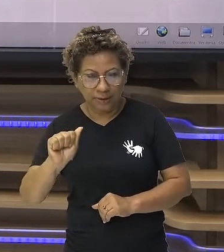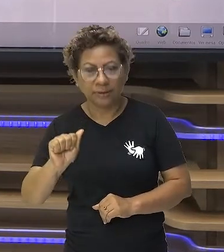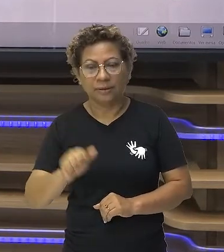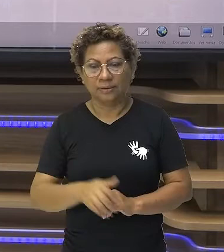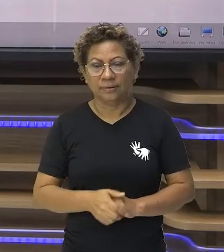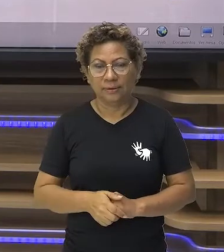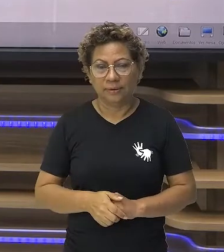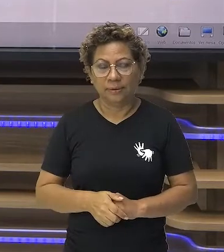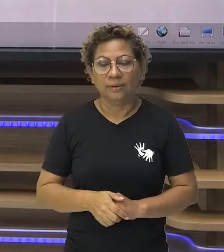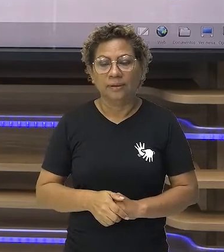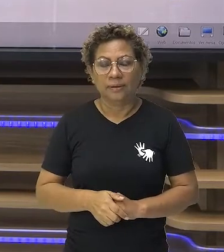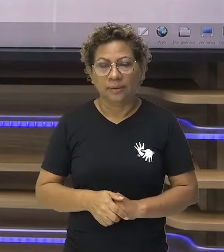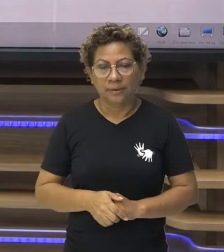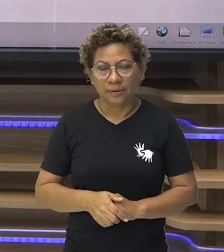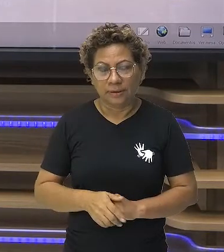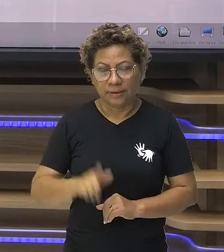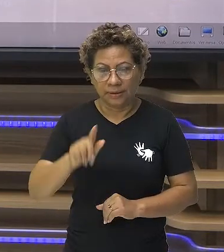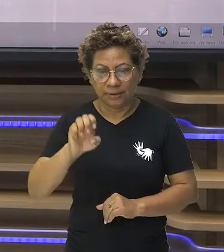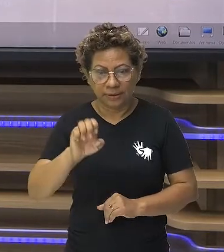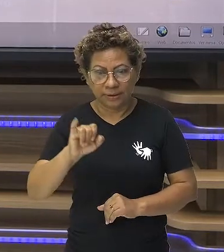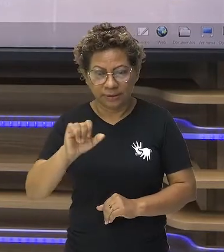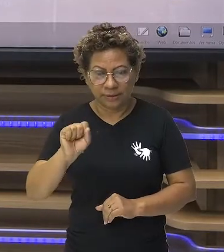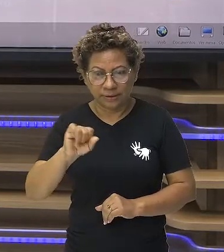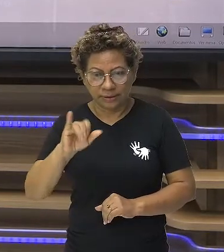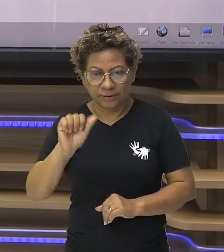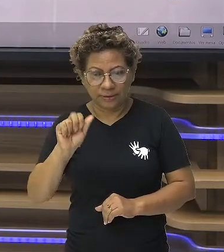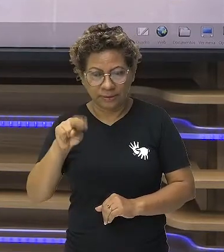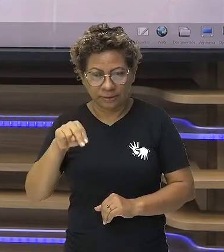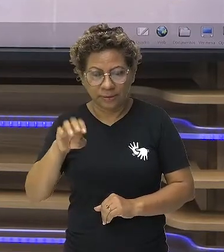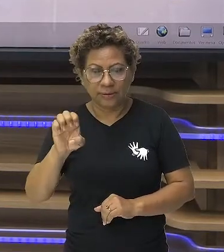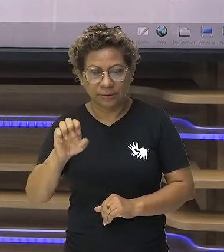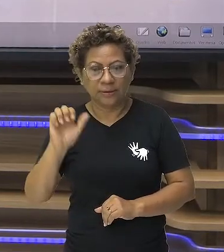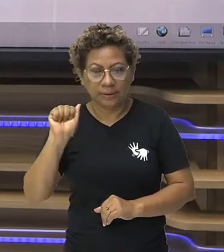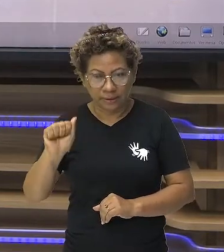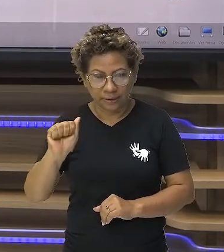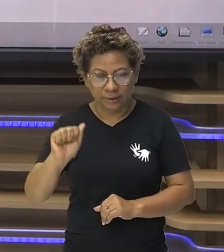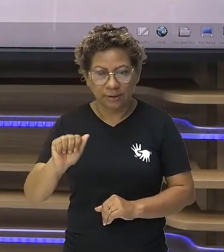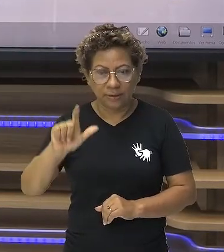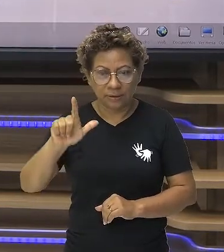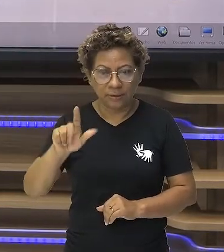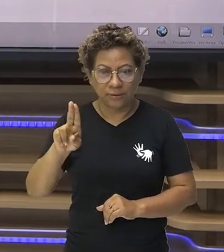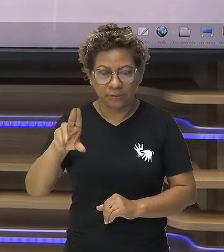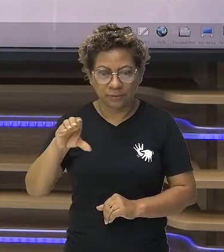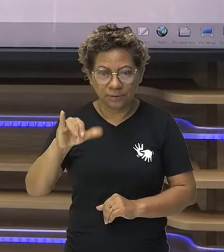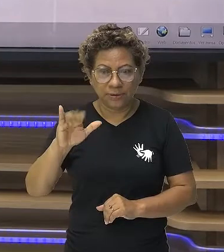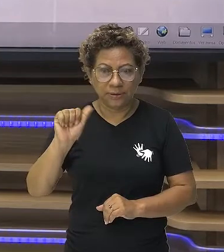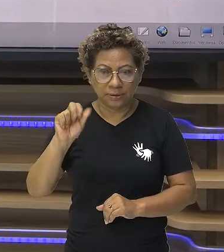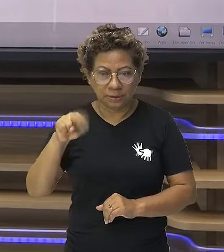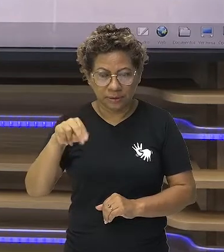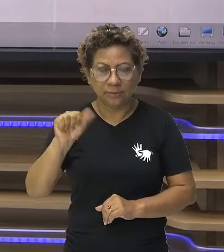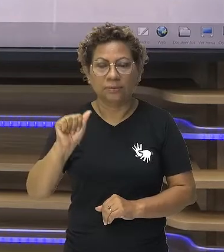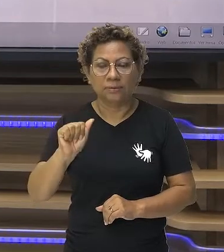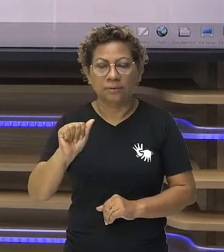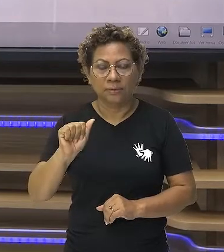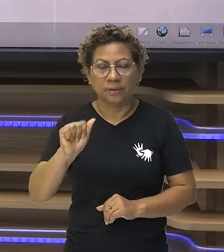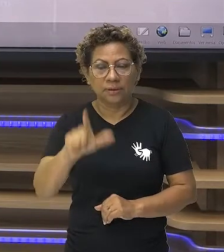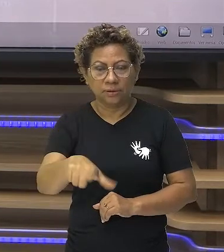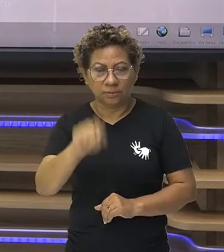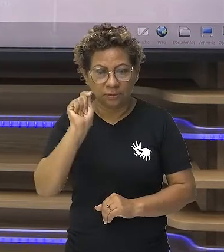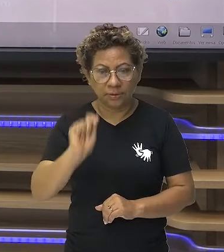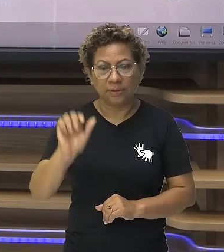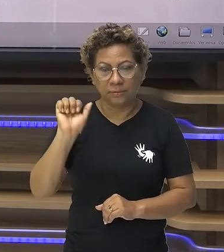Geisiane, questão A. E o Luciano colocou a questão A. O Vitor acabou de entrar aqui, colocou a questão A